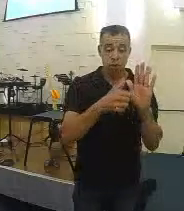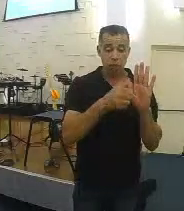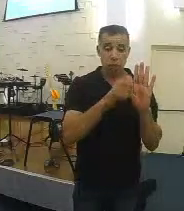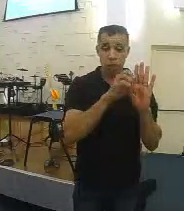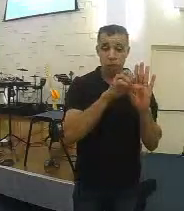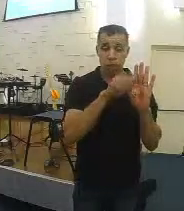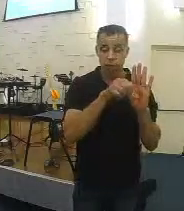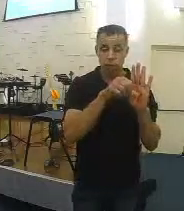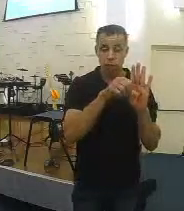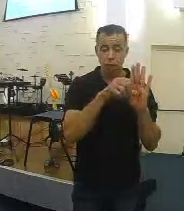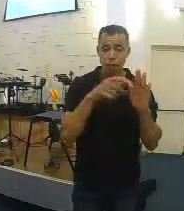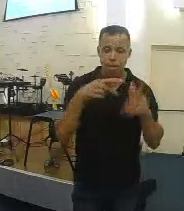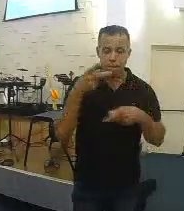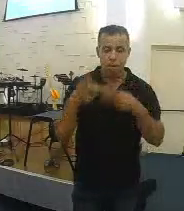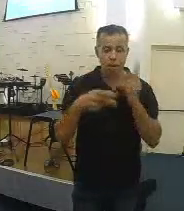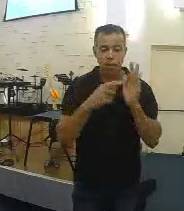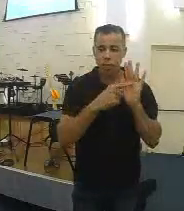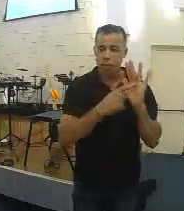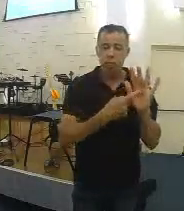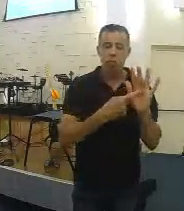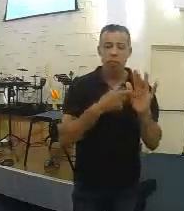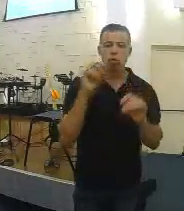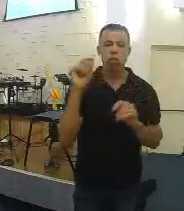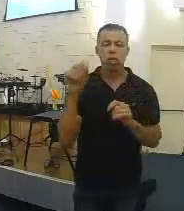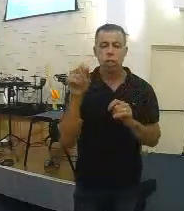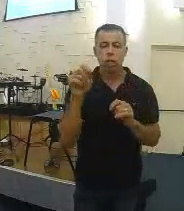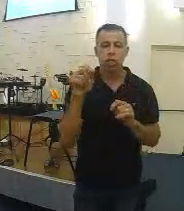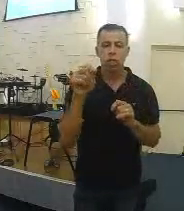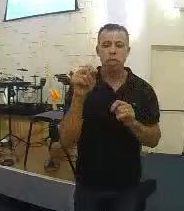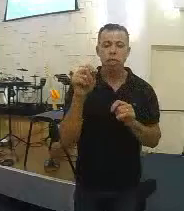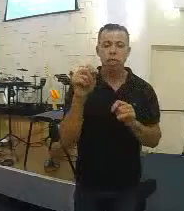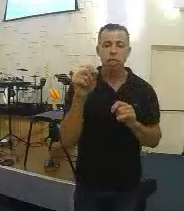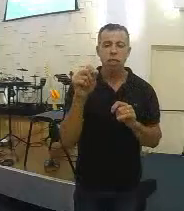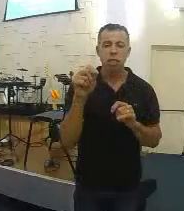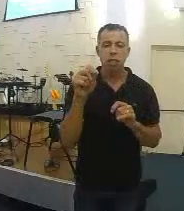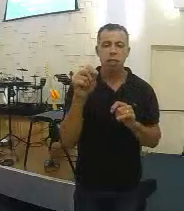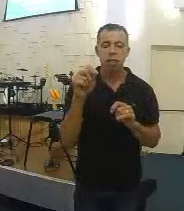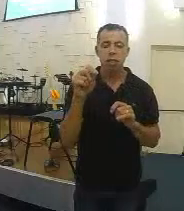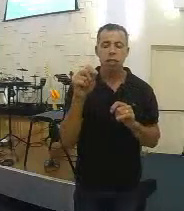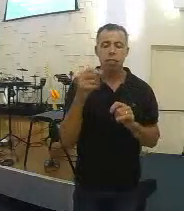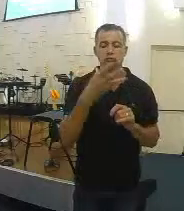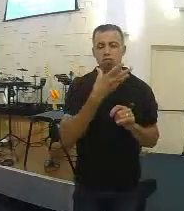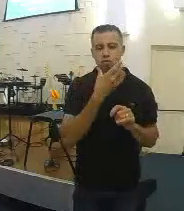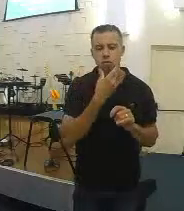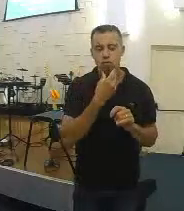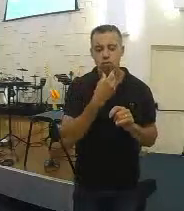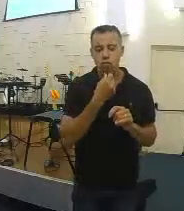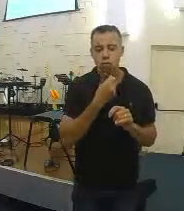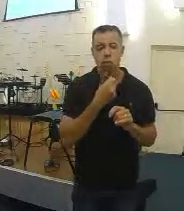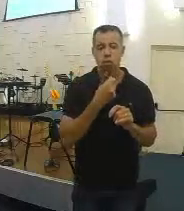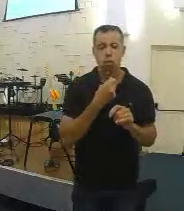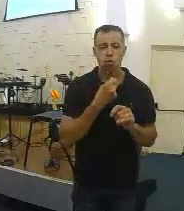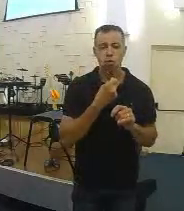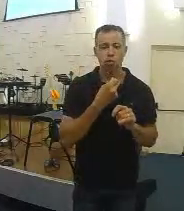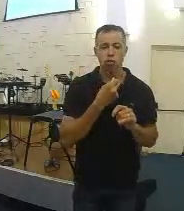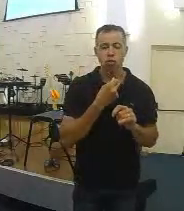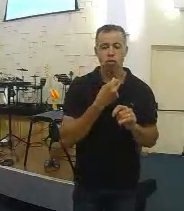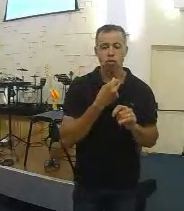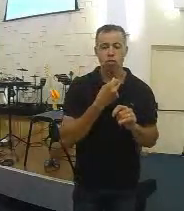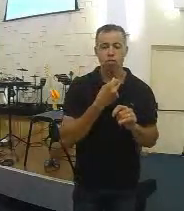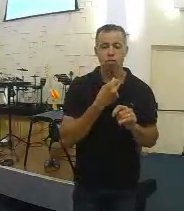capítulo 19 fala, meus irmãos, de um homem que é